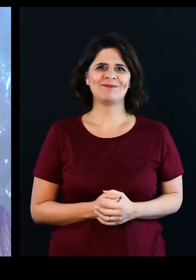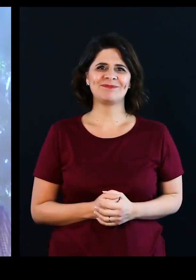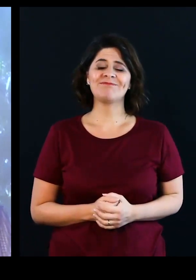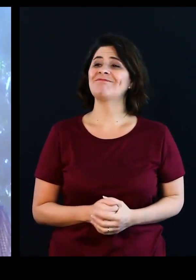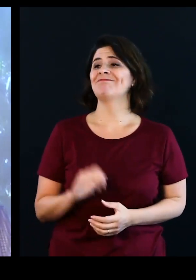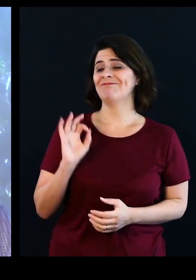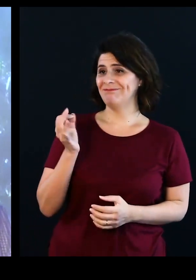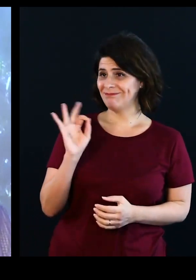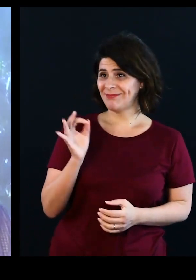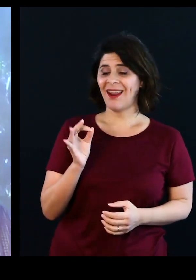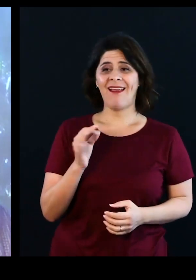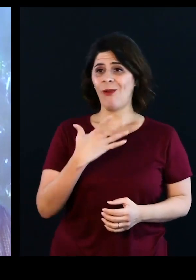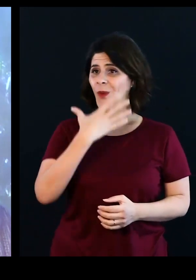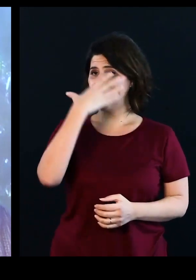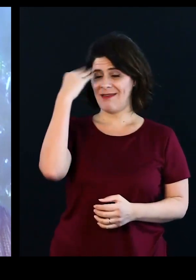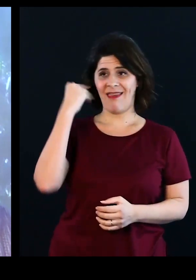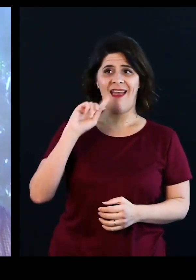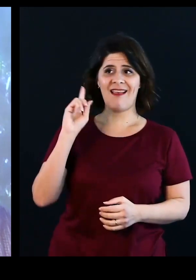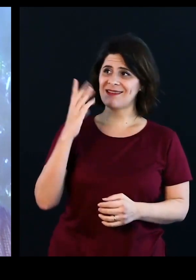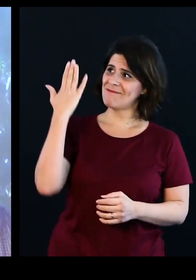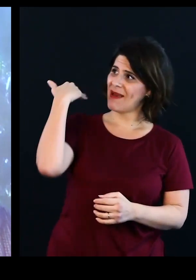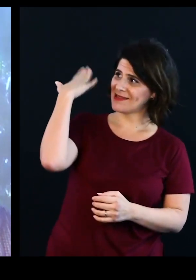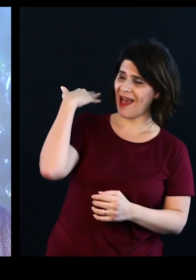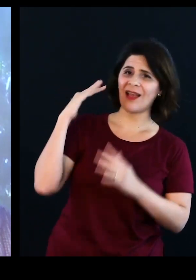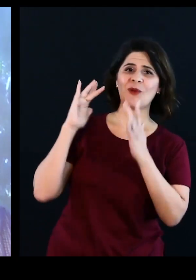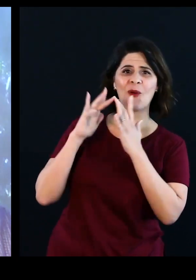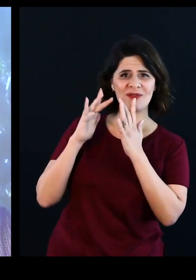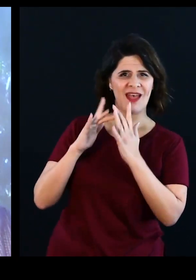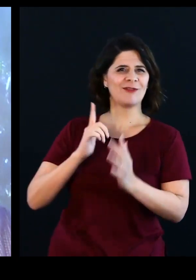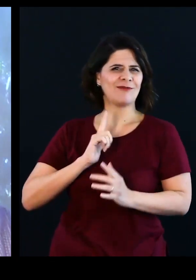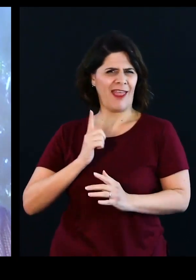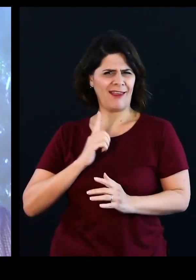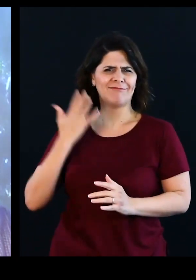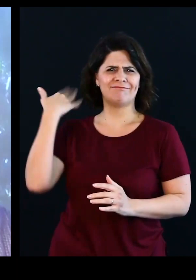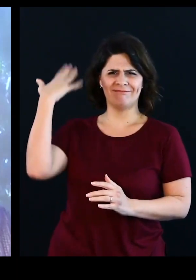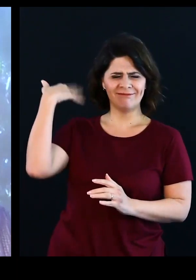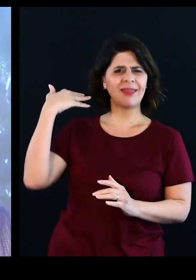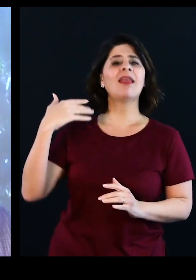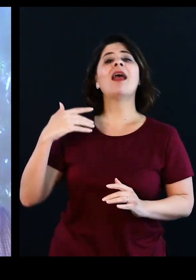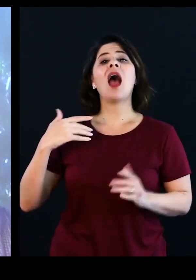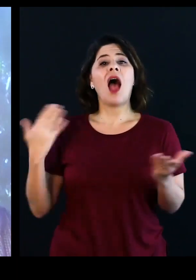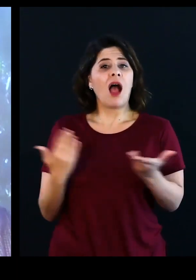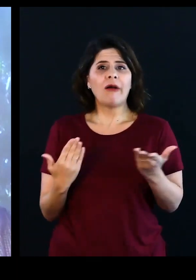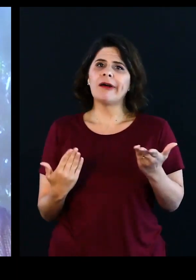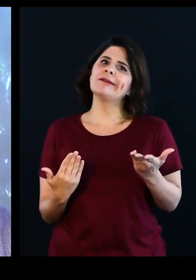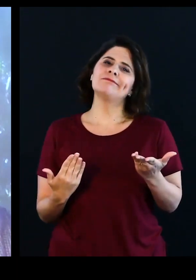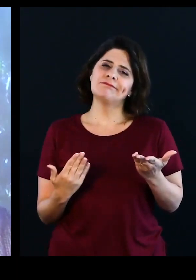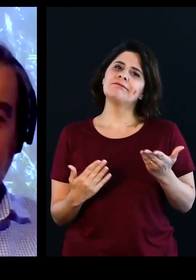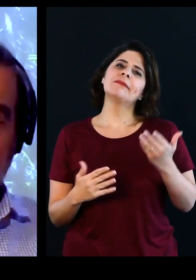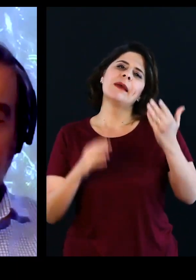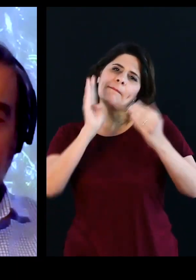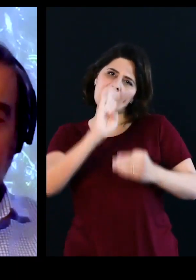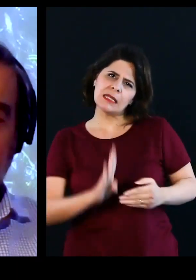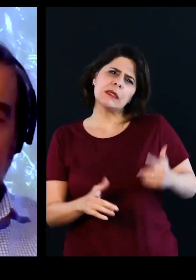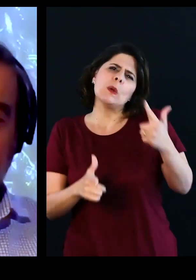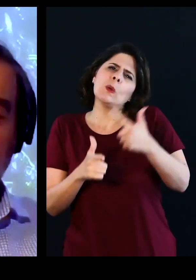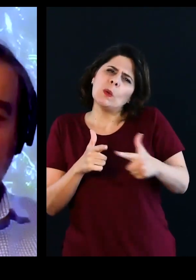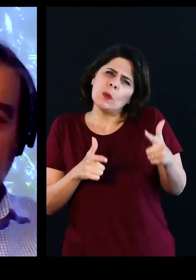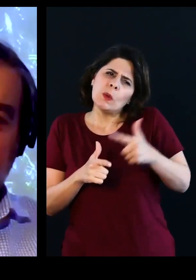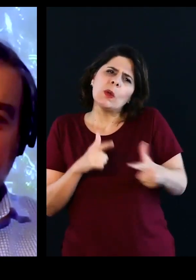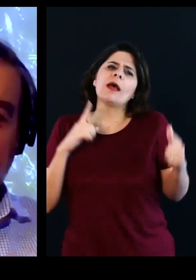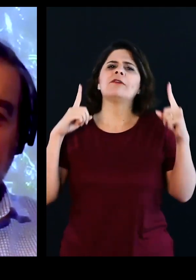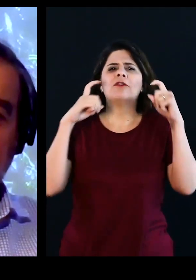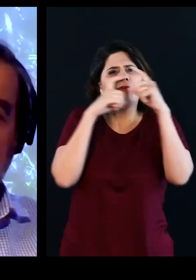você muito bem citou, e muitos desafios eu acho que o Brasil vive e acho que organizações como as nossas, a